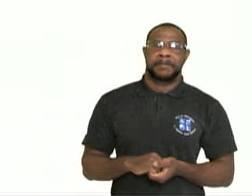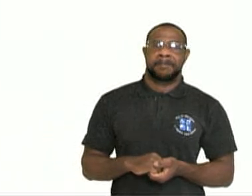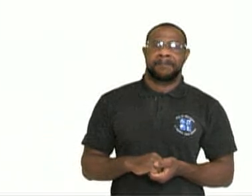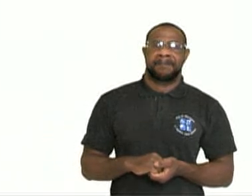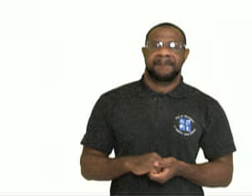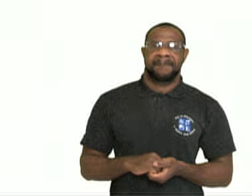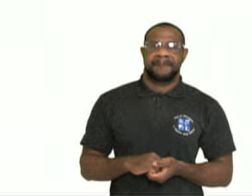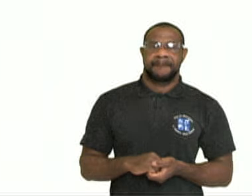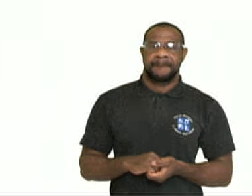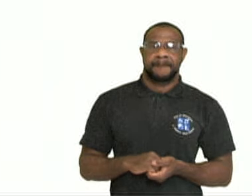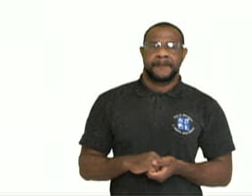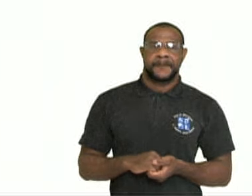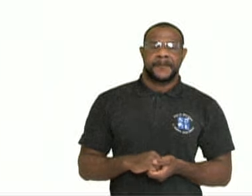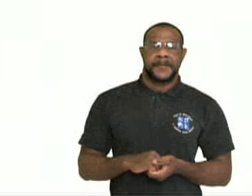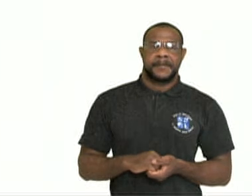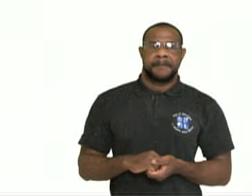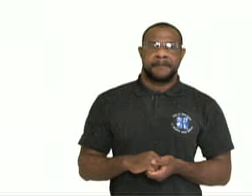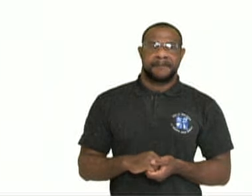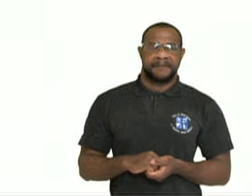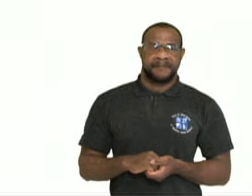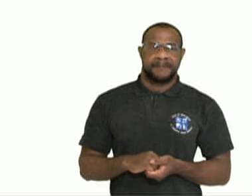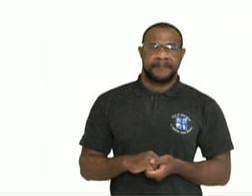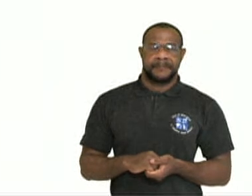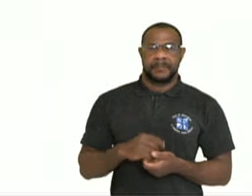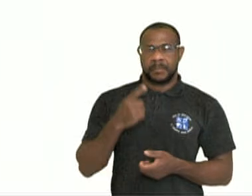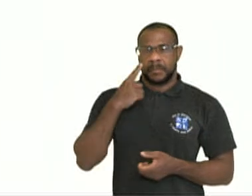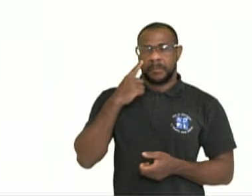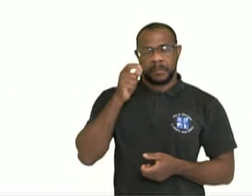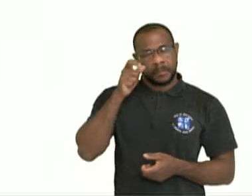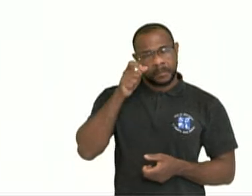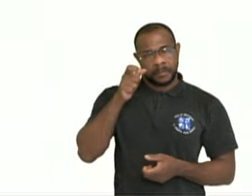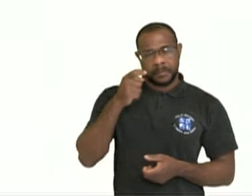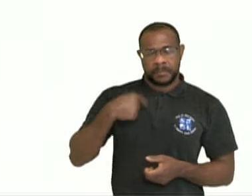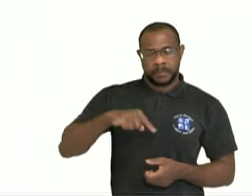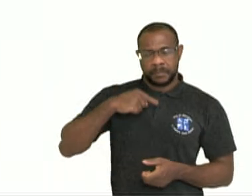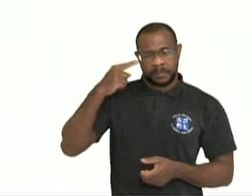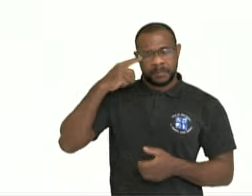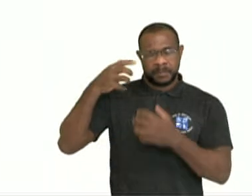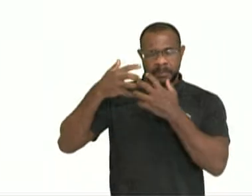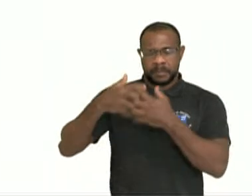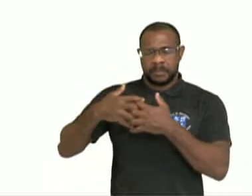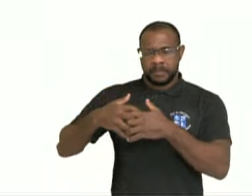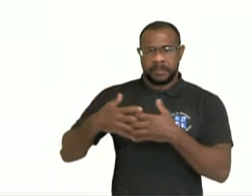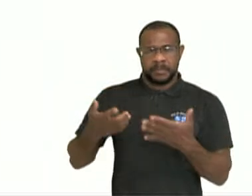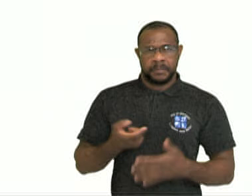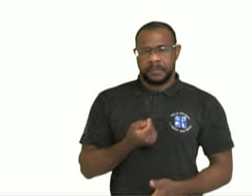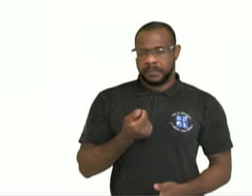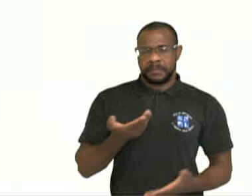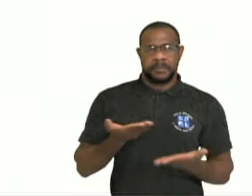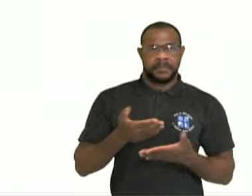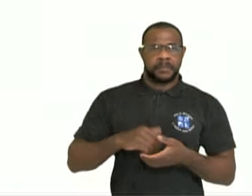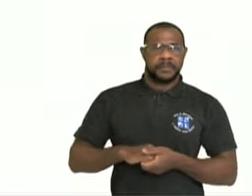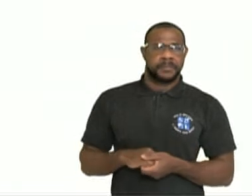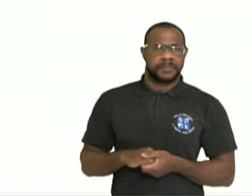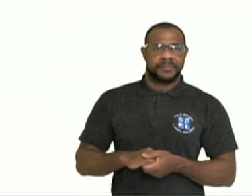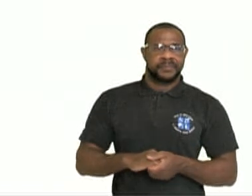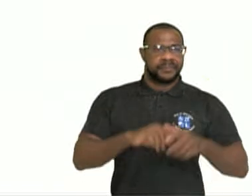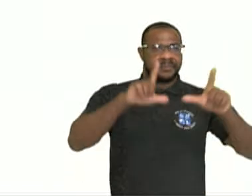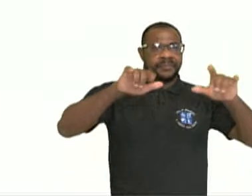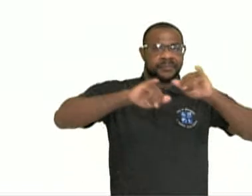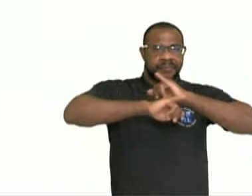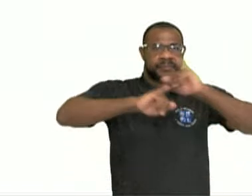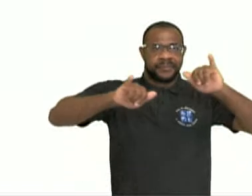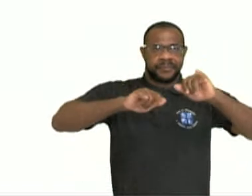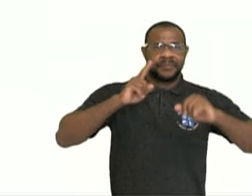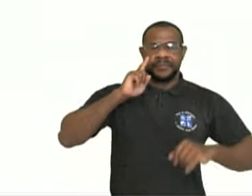amor de los dos. Olha só que interessante para nós pensarmos, pense aí um pouquinho sobre este